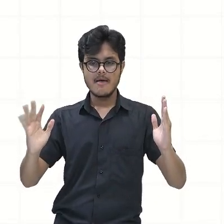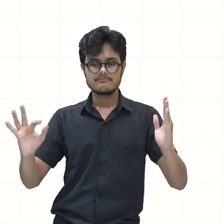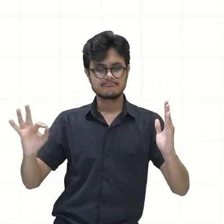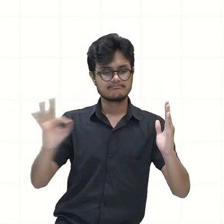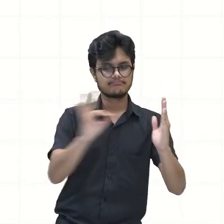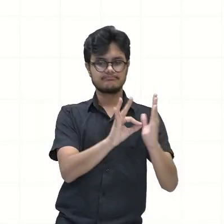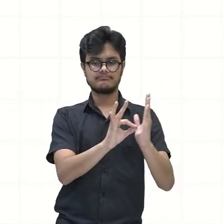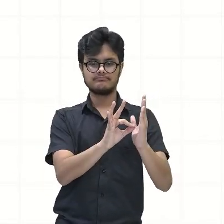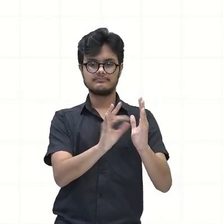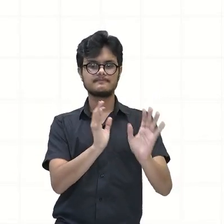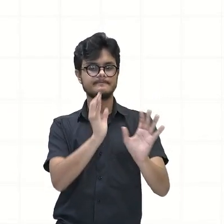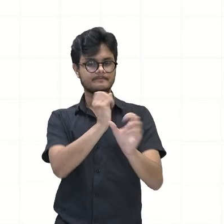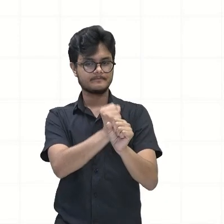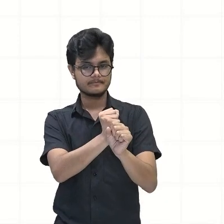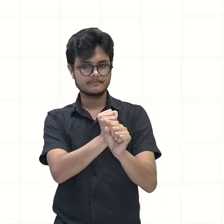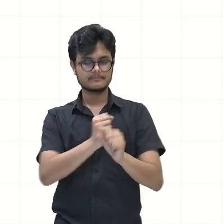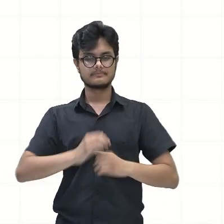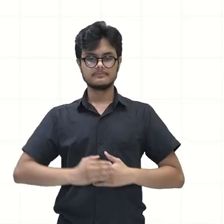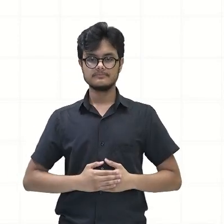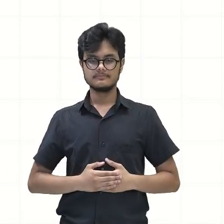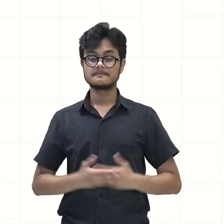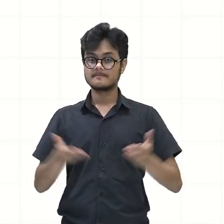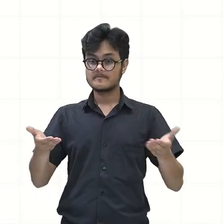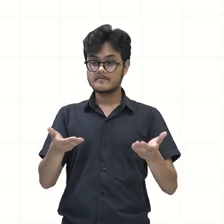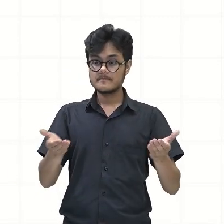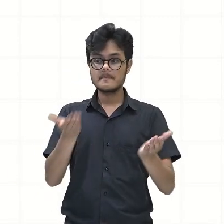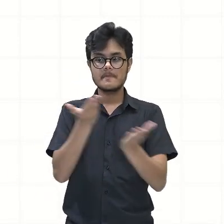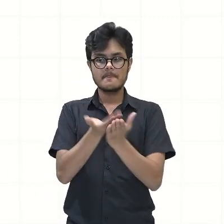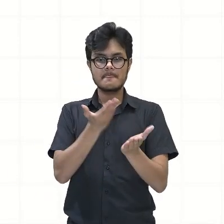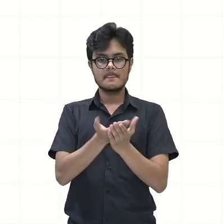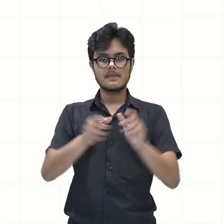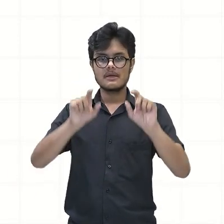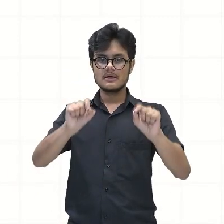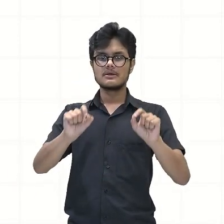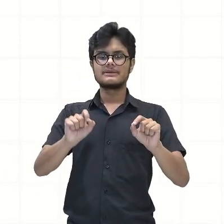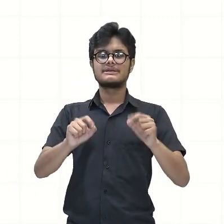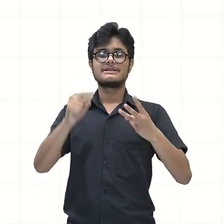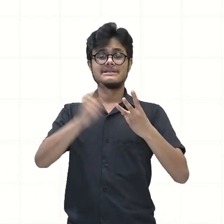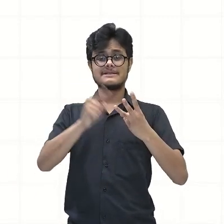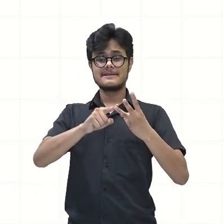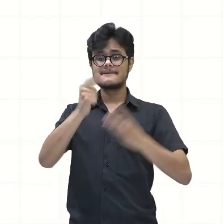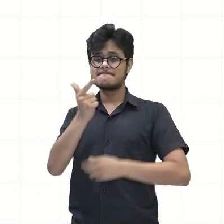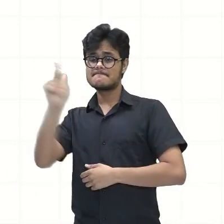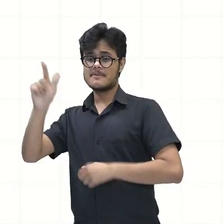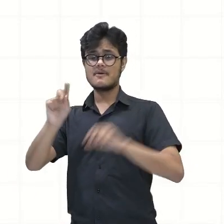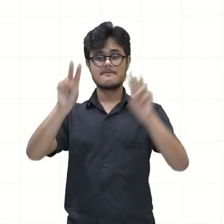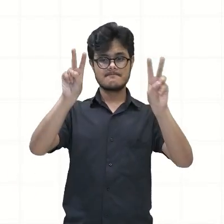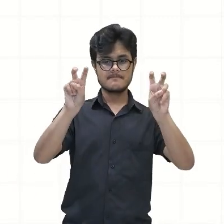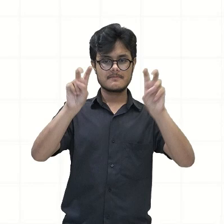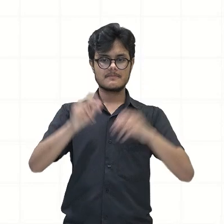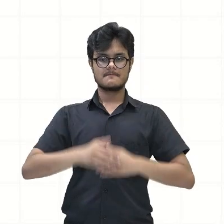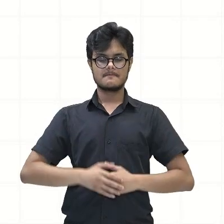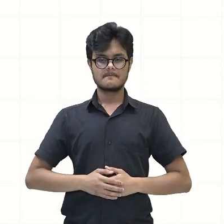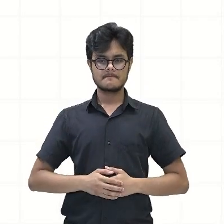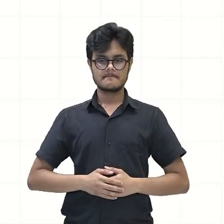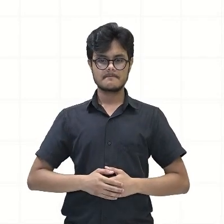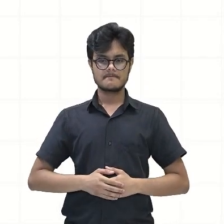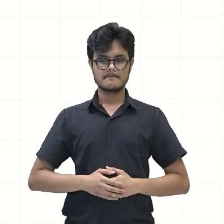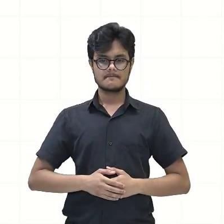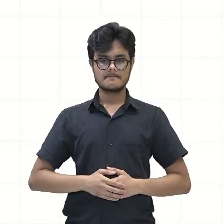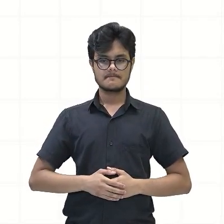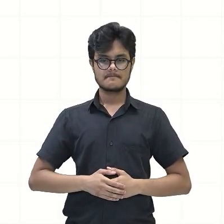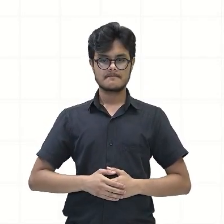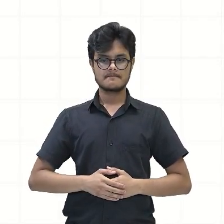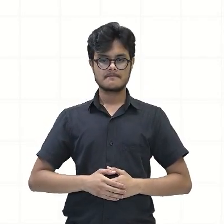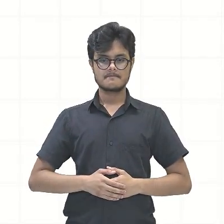dois pontos, né? Agora a gente vai ver a situação 3, né? Que aqui, olha só, olha o segmento de